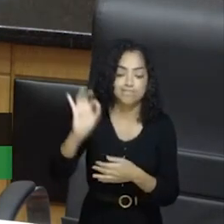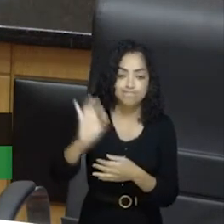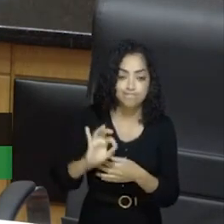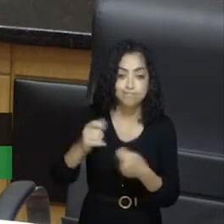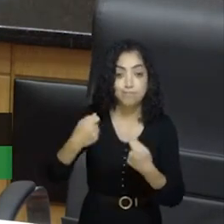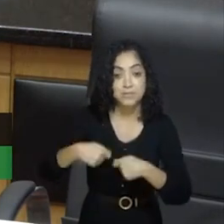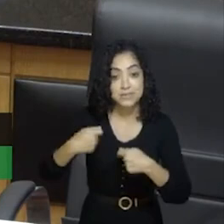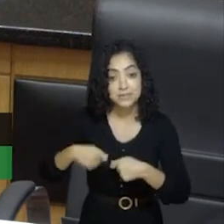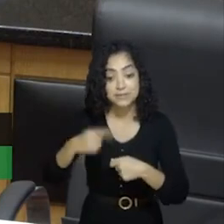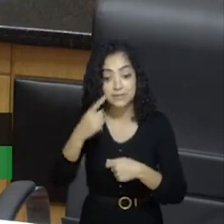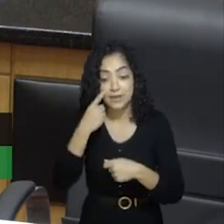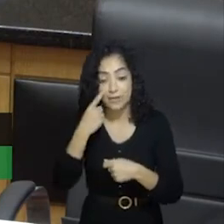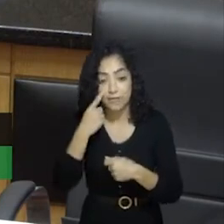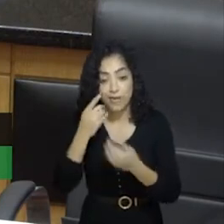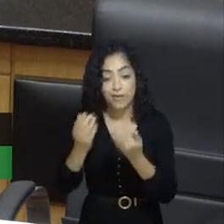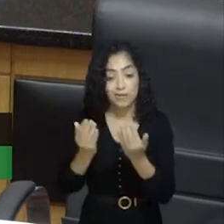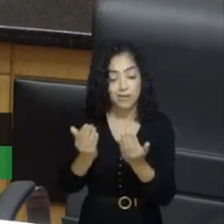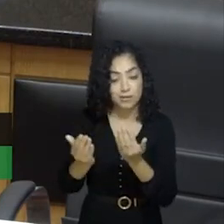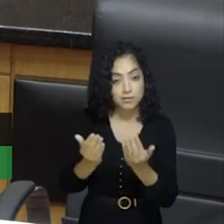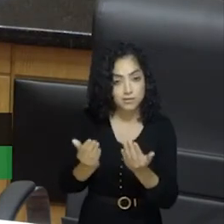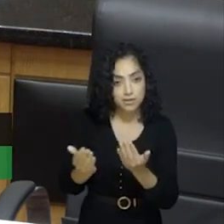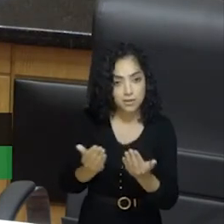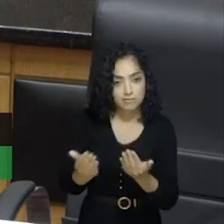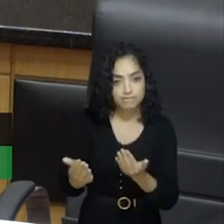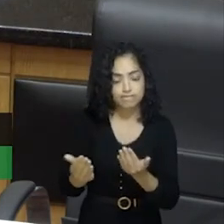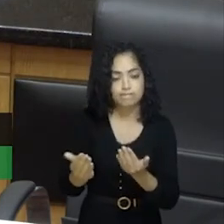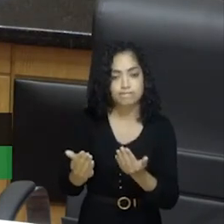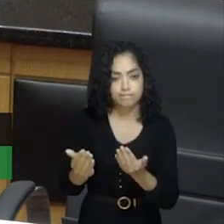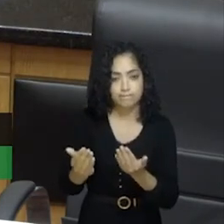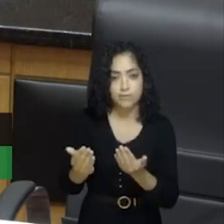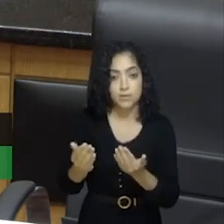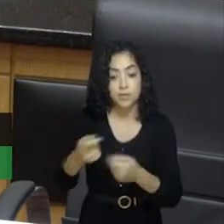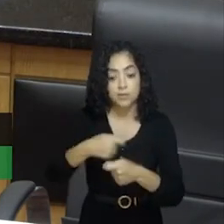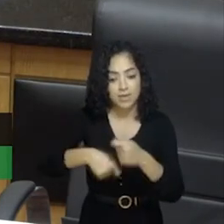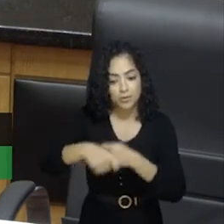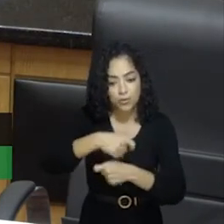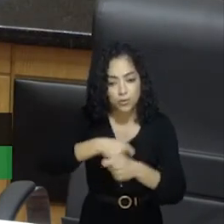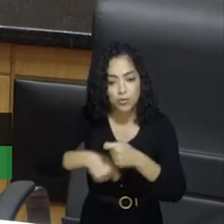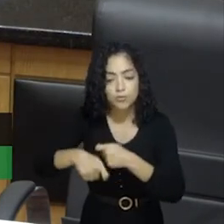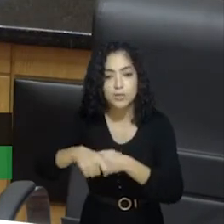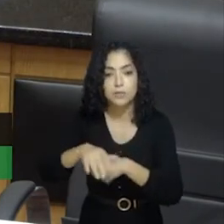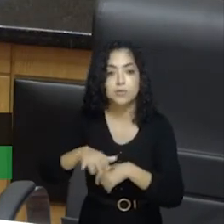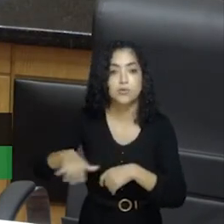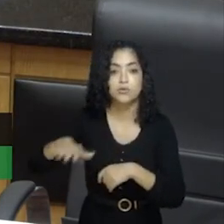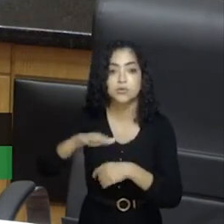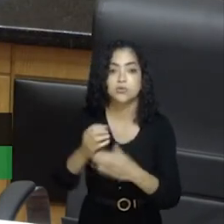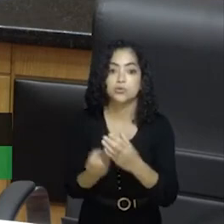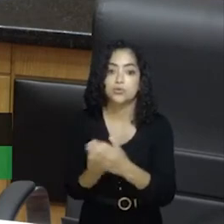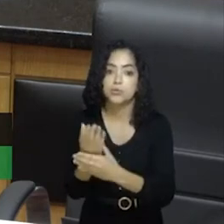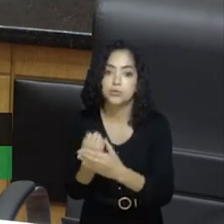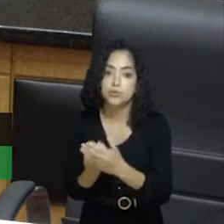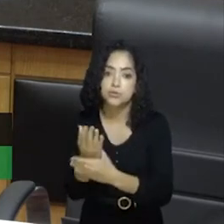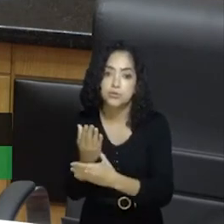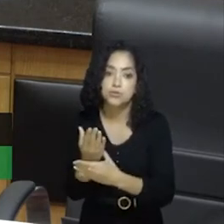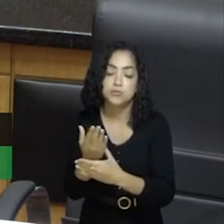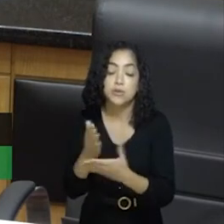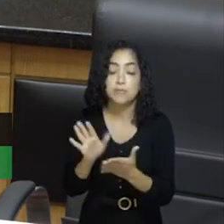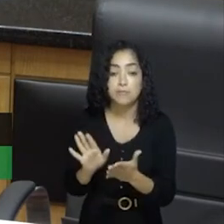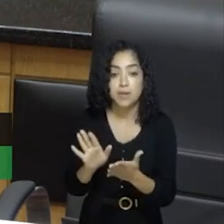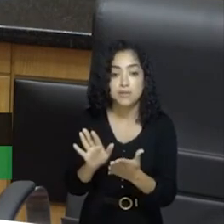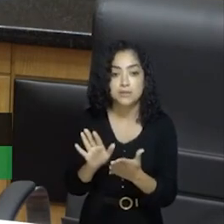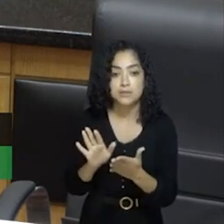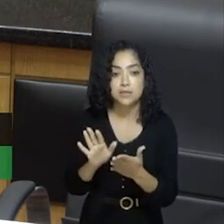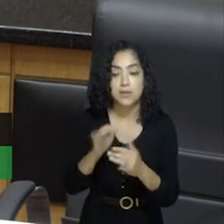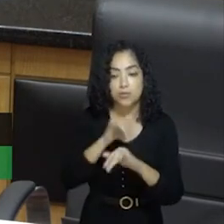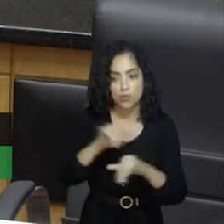ver isso não só uma questão da Agricultura Mas é para a economia como todo o setor produtivo mas é um alento realmente o